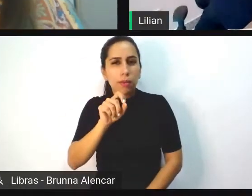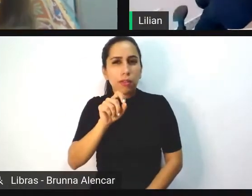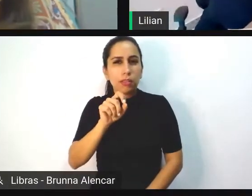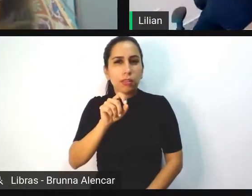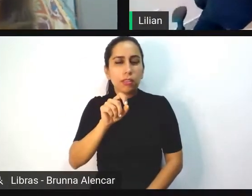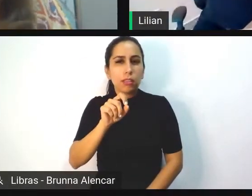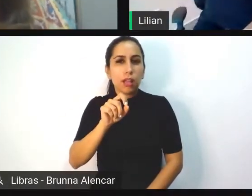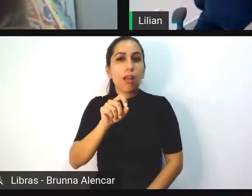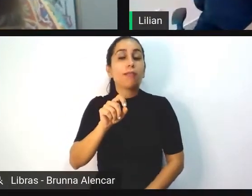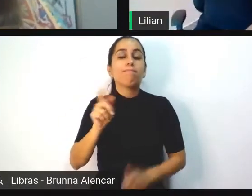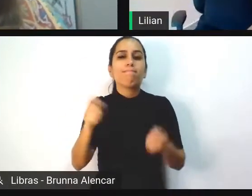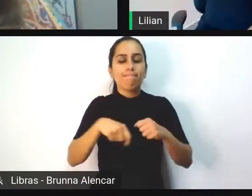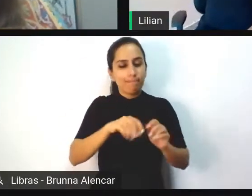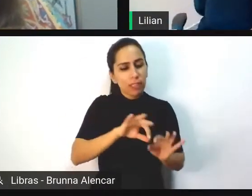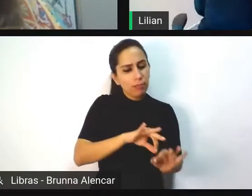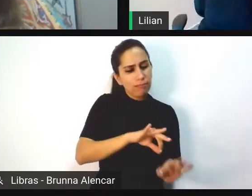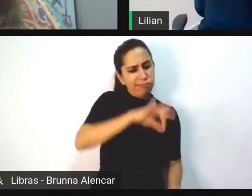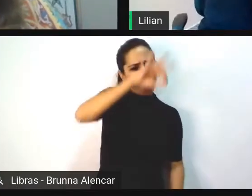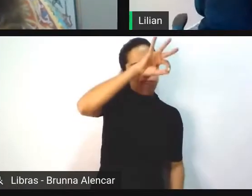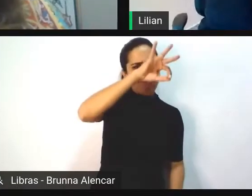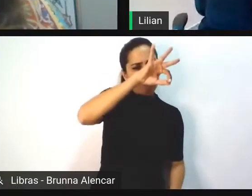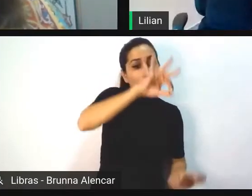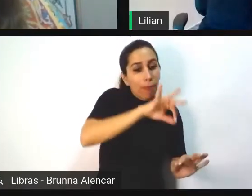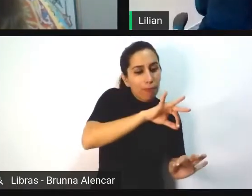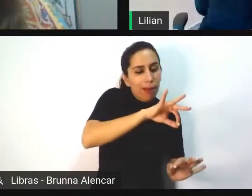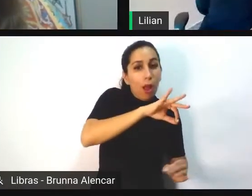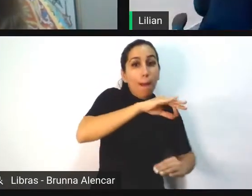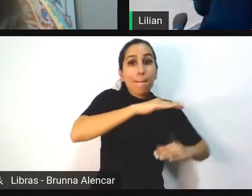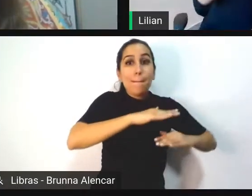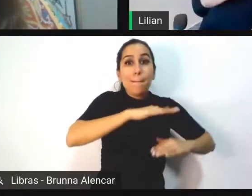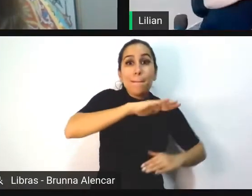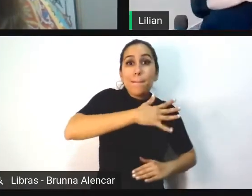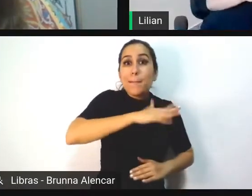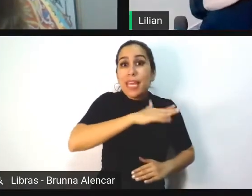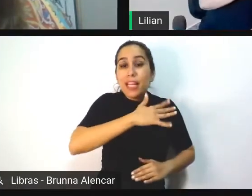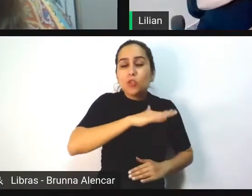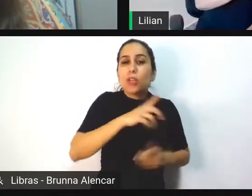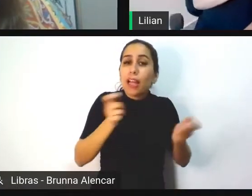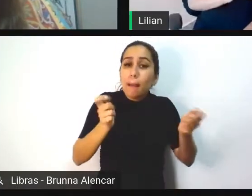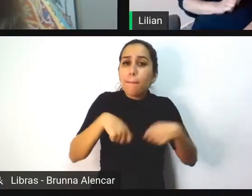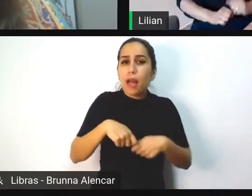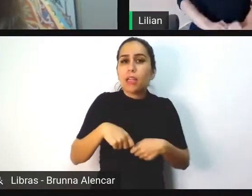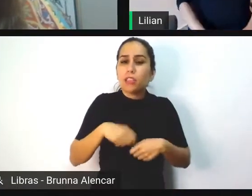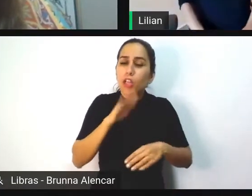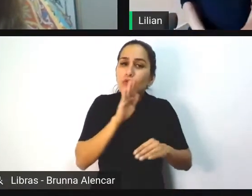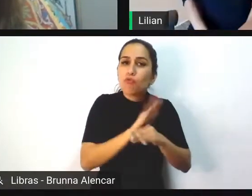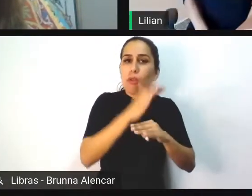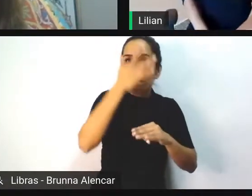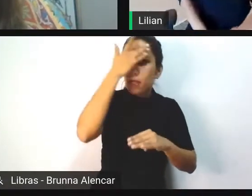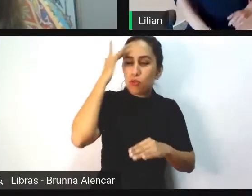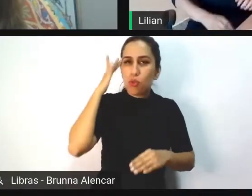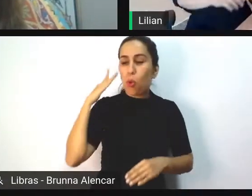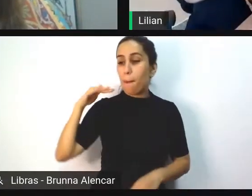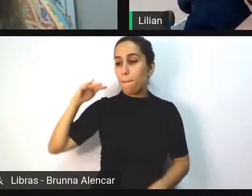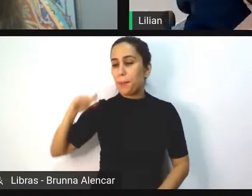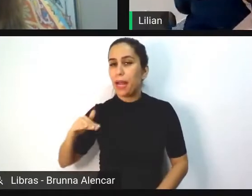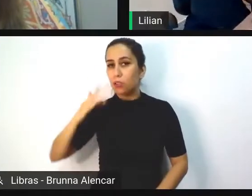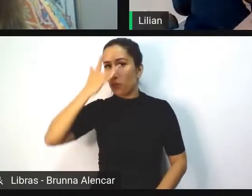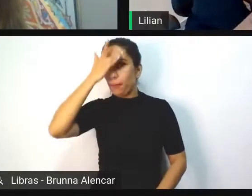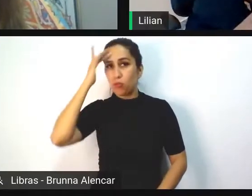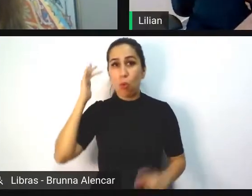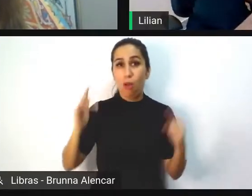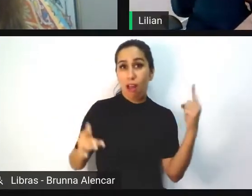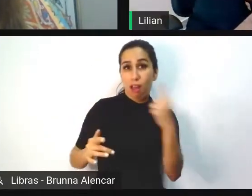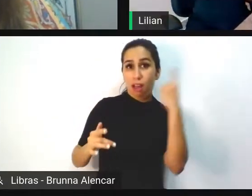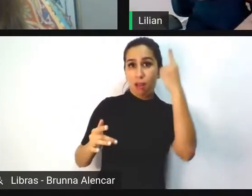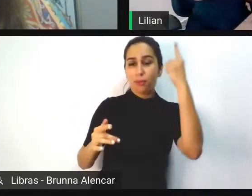mais baixas como as pessoas muito altas, tá? E outro parâmetro é a profundidade. Uma